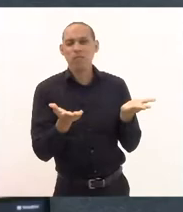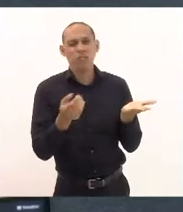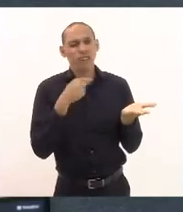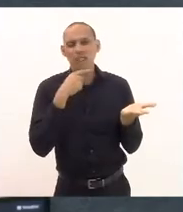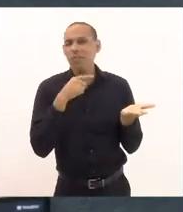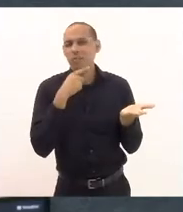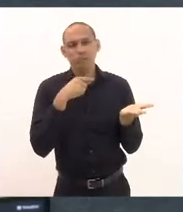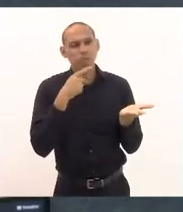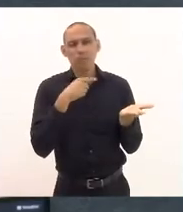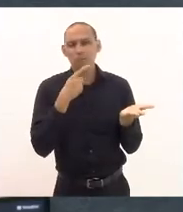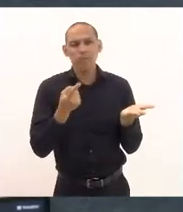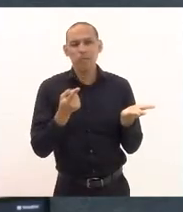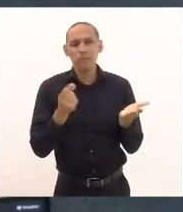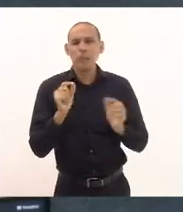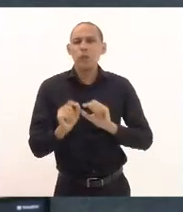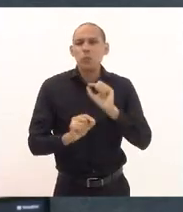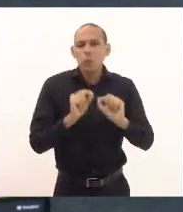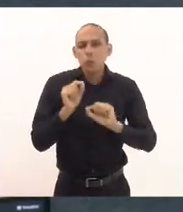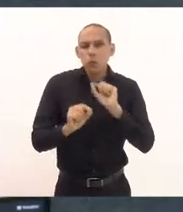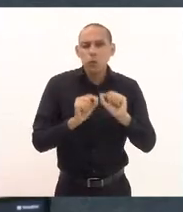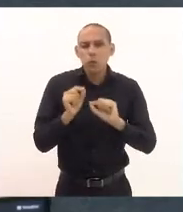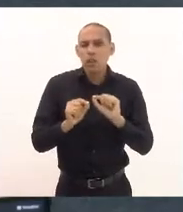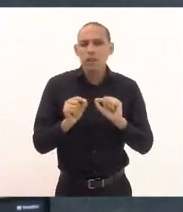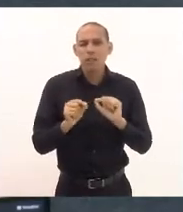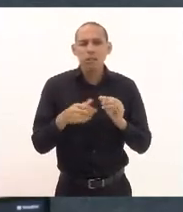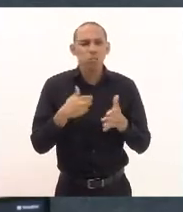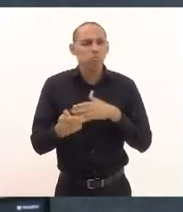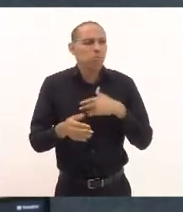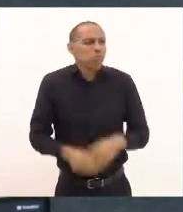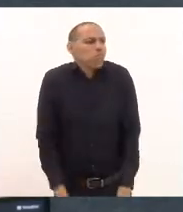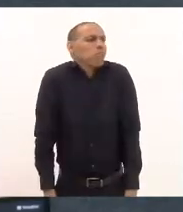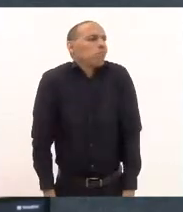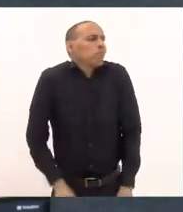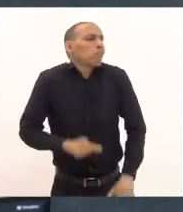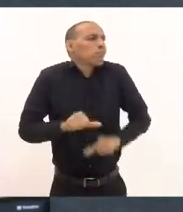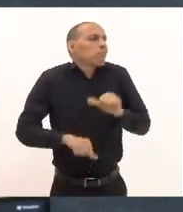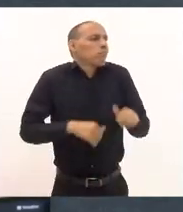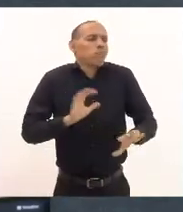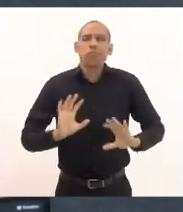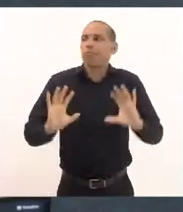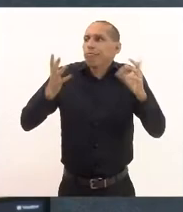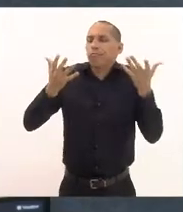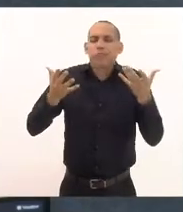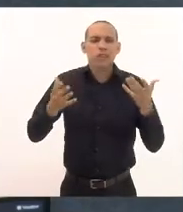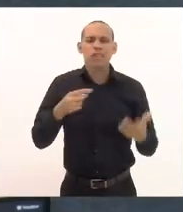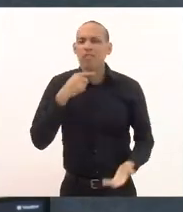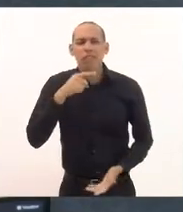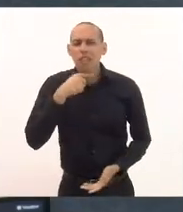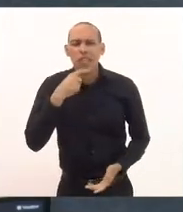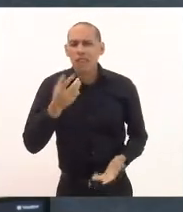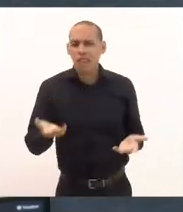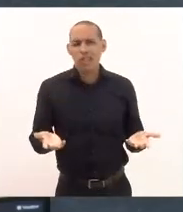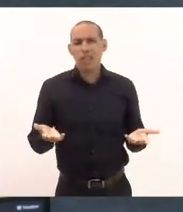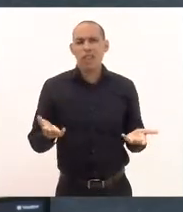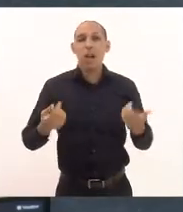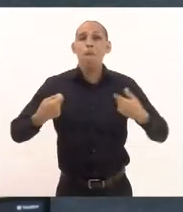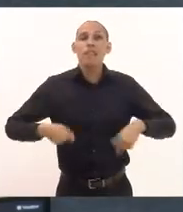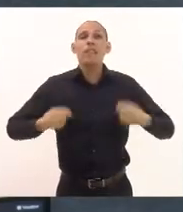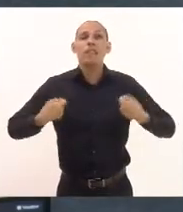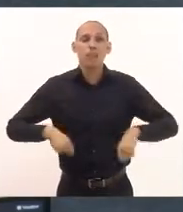condições de fazer, a qualquer modo, o novo ensino médio da maneira que está colocado. A gente